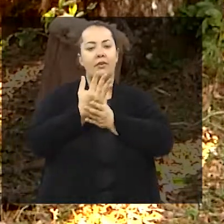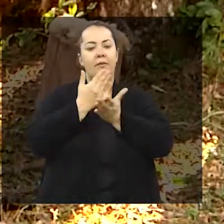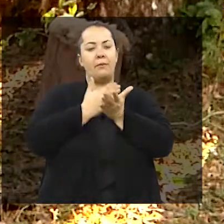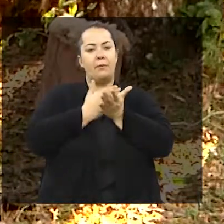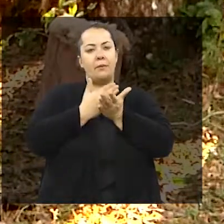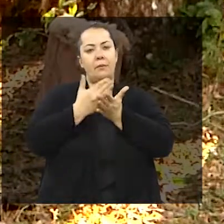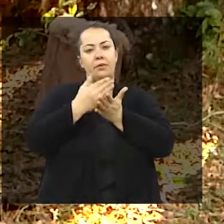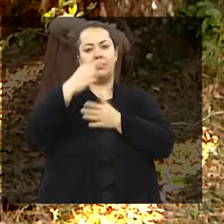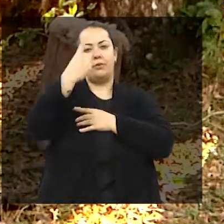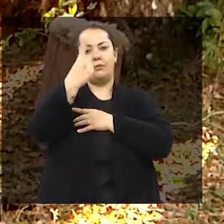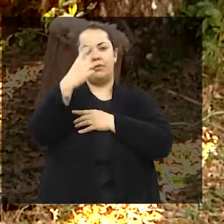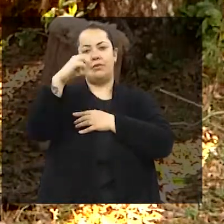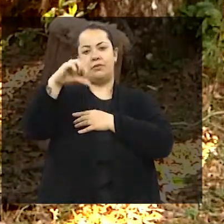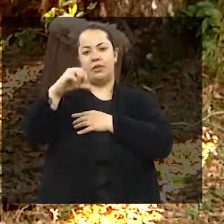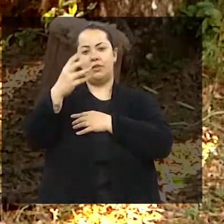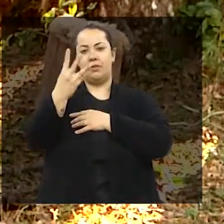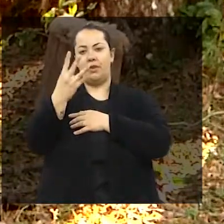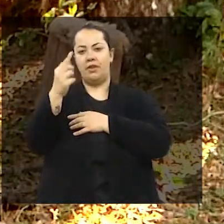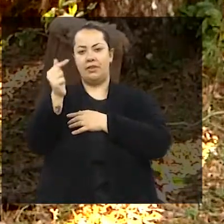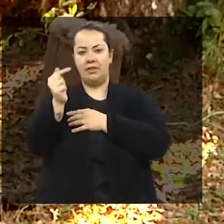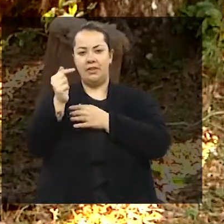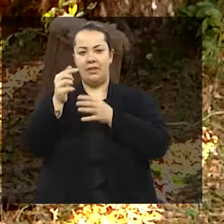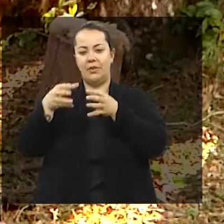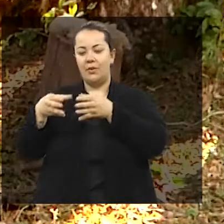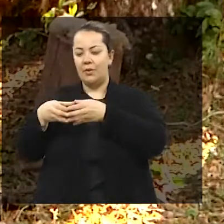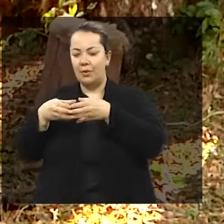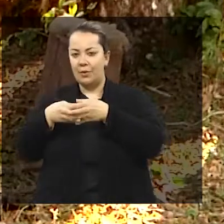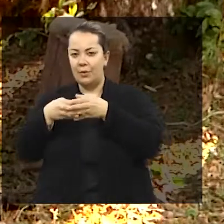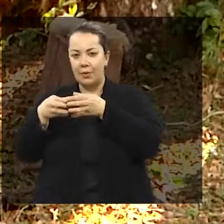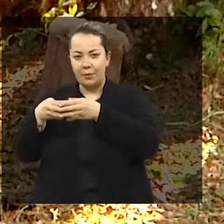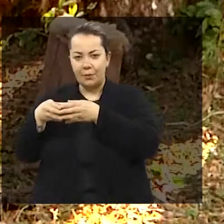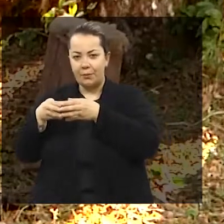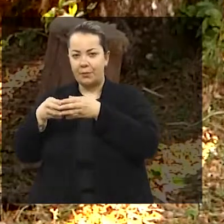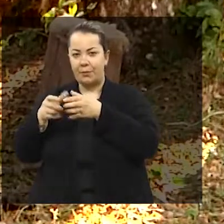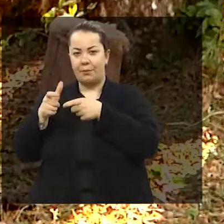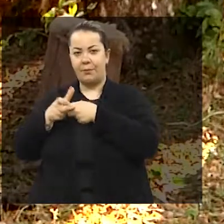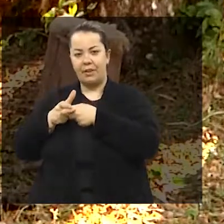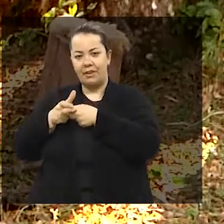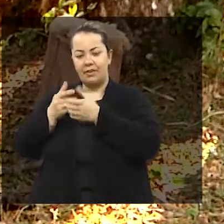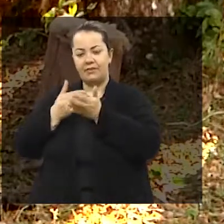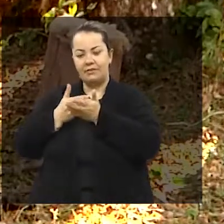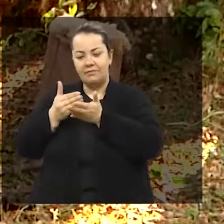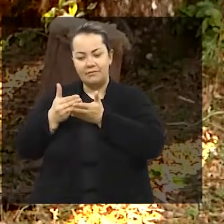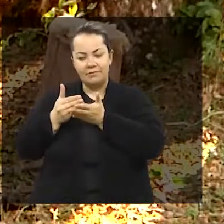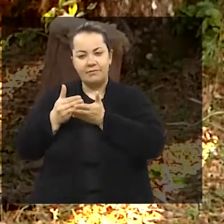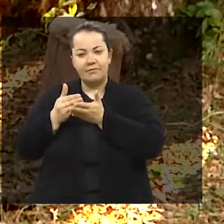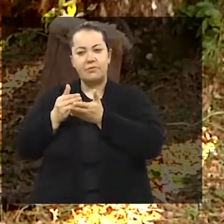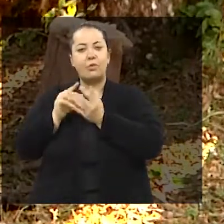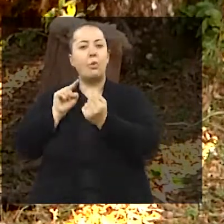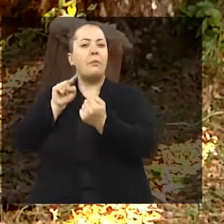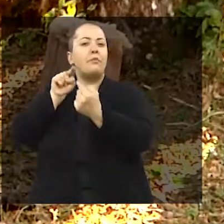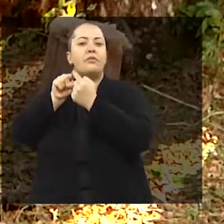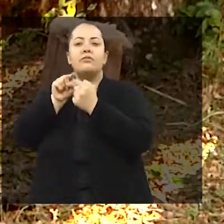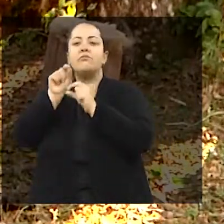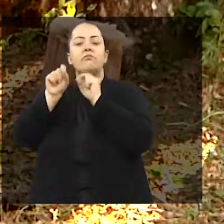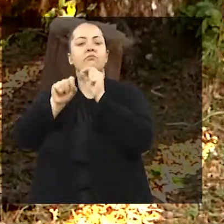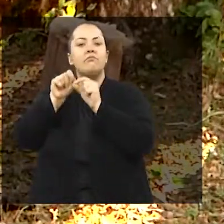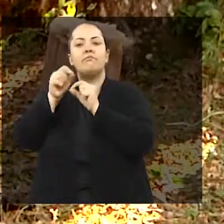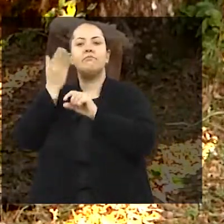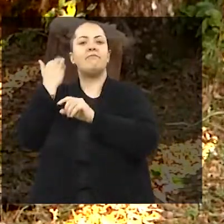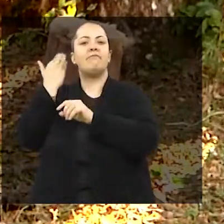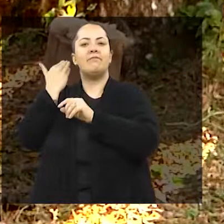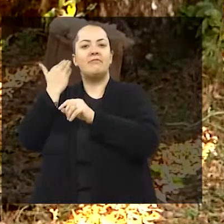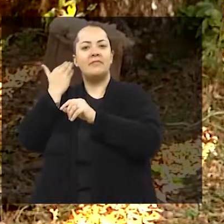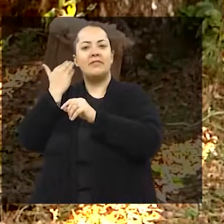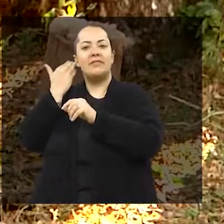porque tudo que se desenvolvia ali dentro era passado para aquela comunidade que estava assistindo então ele ele